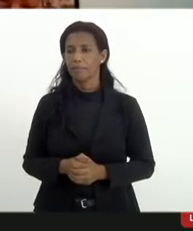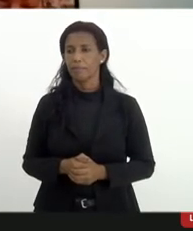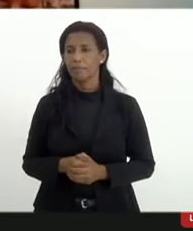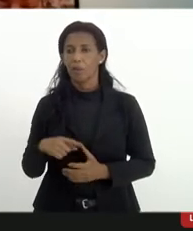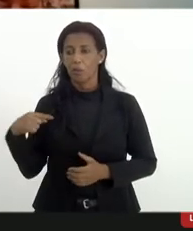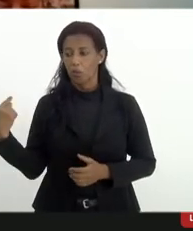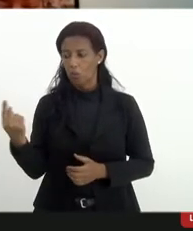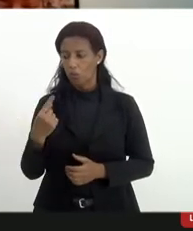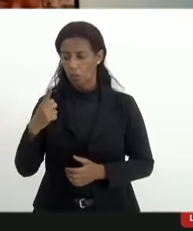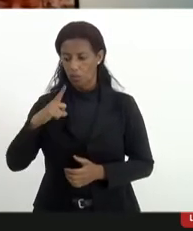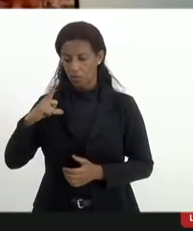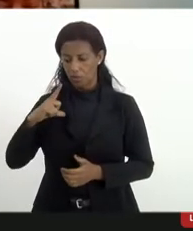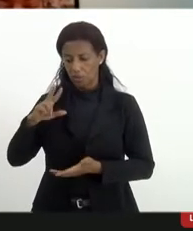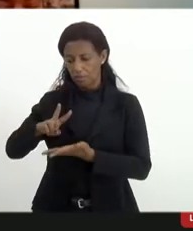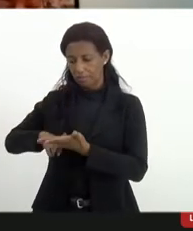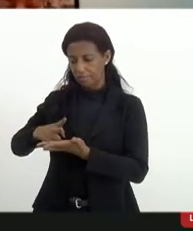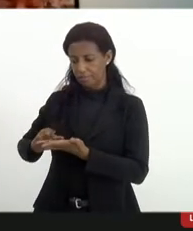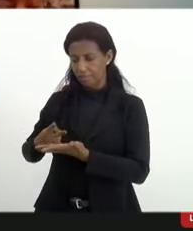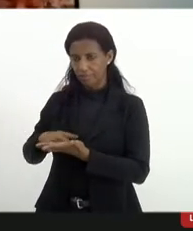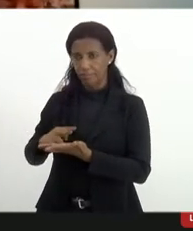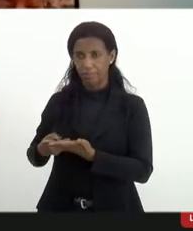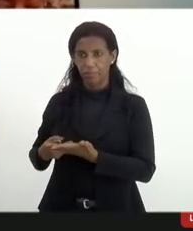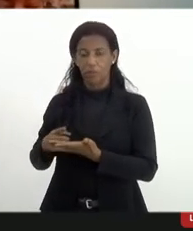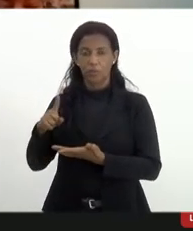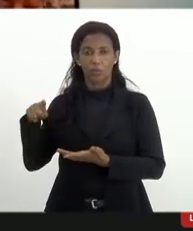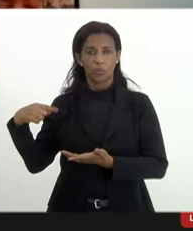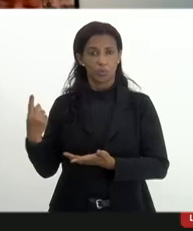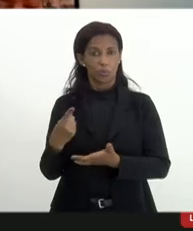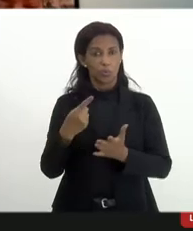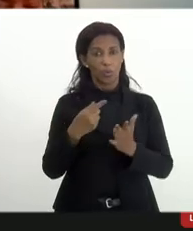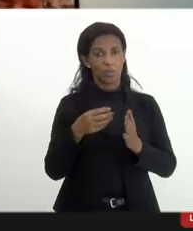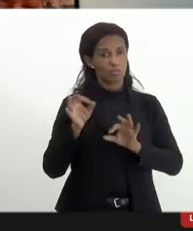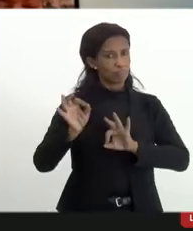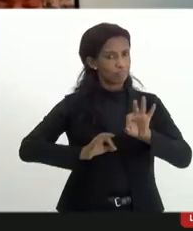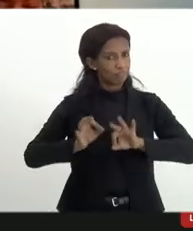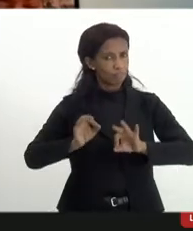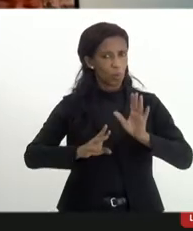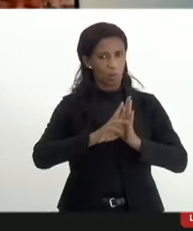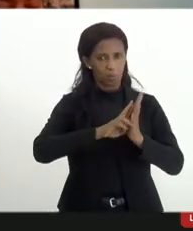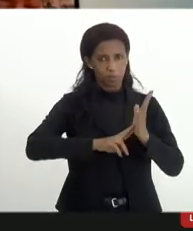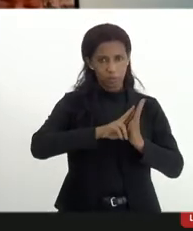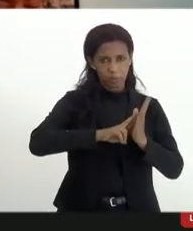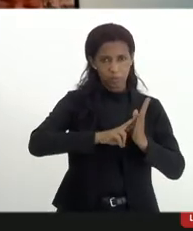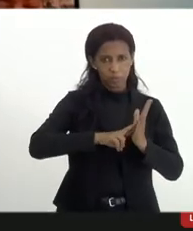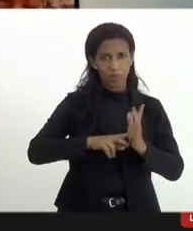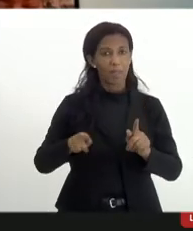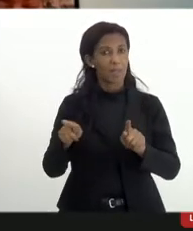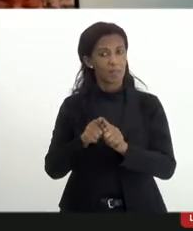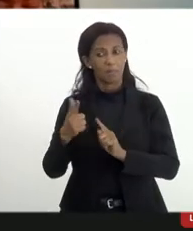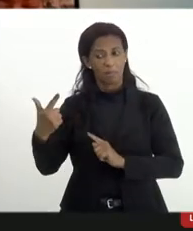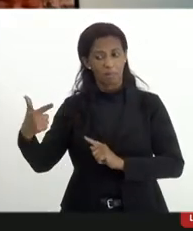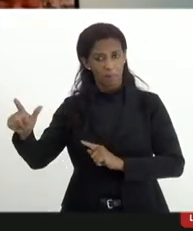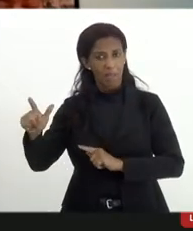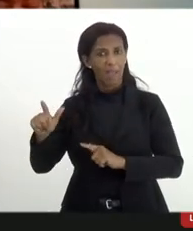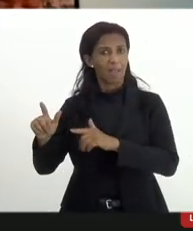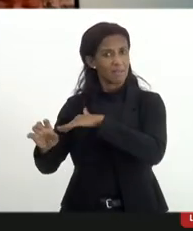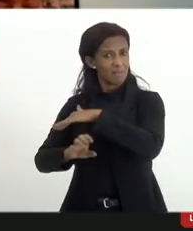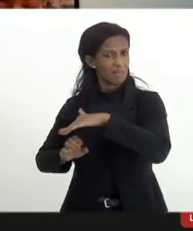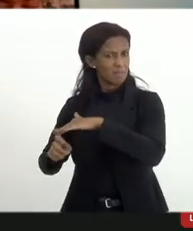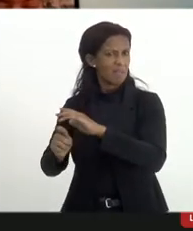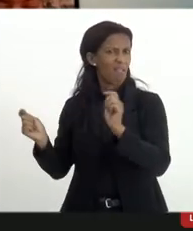nós temos as nossas interpretações dos nossos atos normativos, é bem possível que as próprias concessionárias tenham